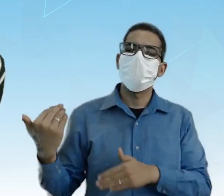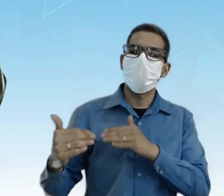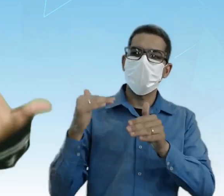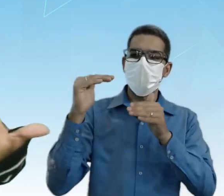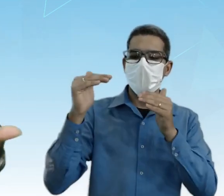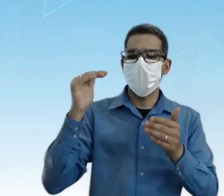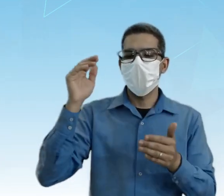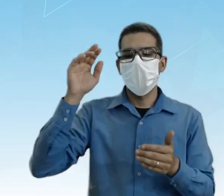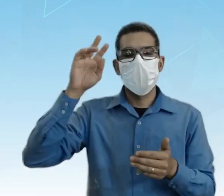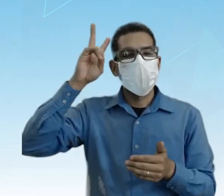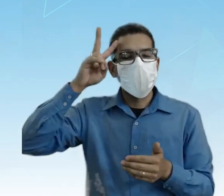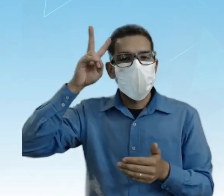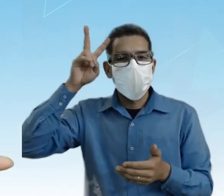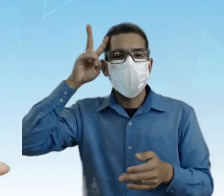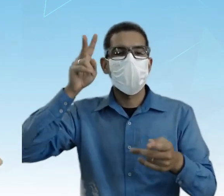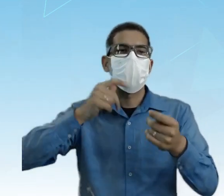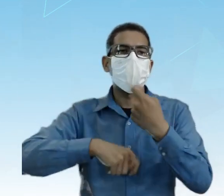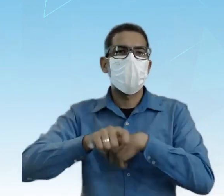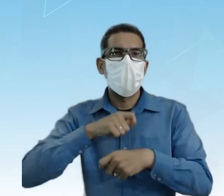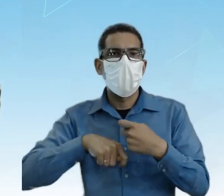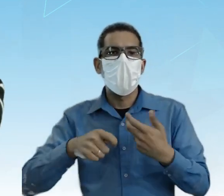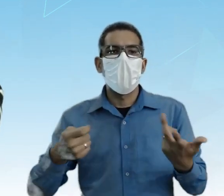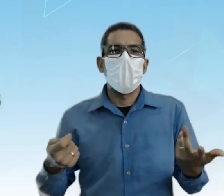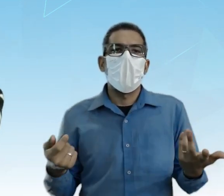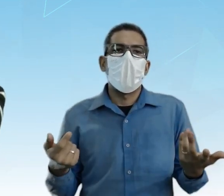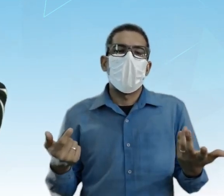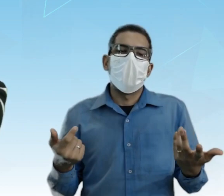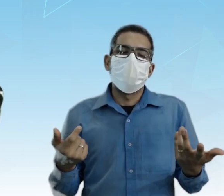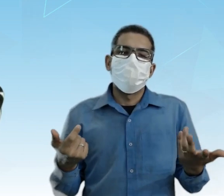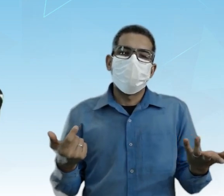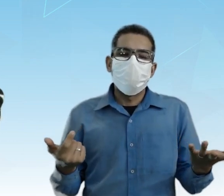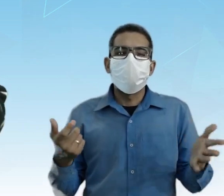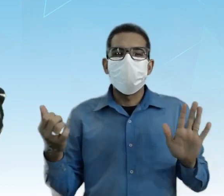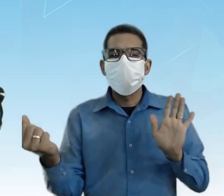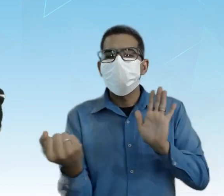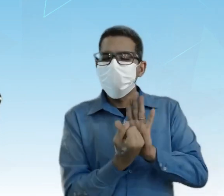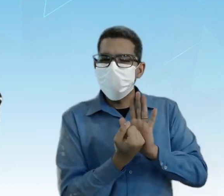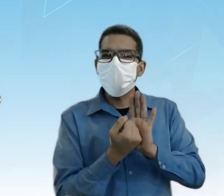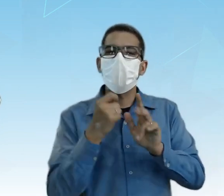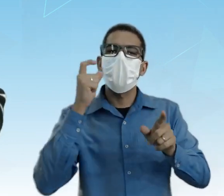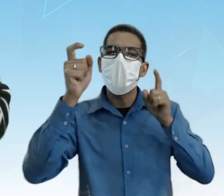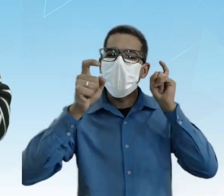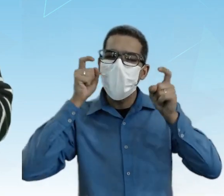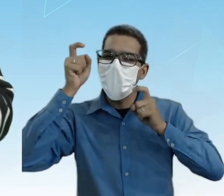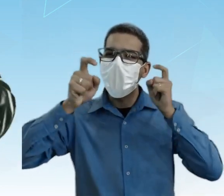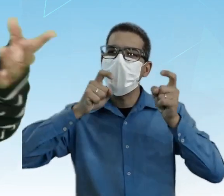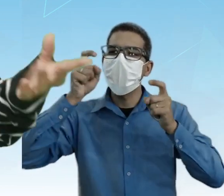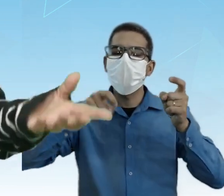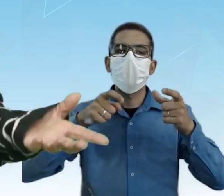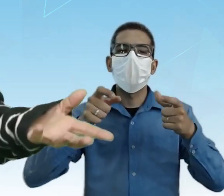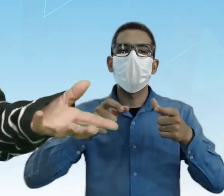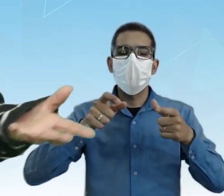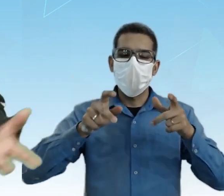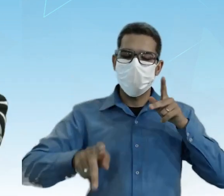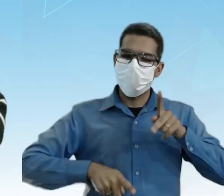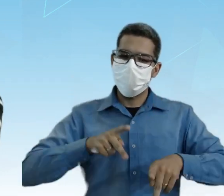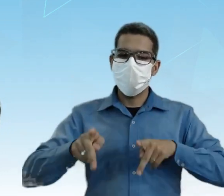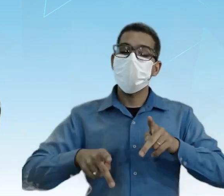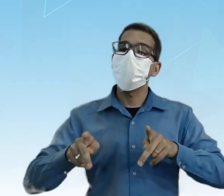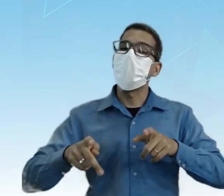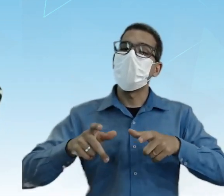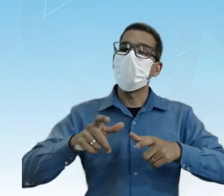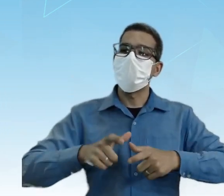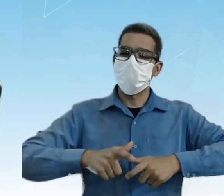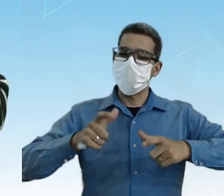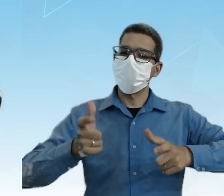desenvolver histórico, econômico, sempre marcado pela preocupação do crescimento geral da